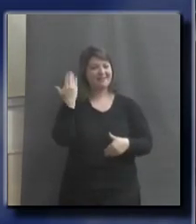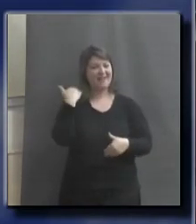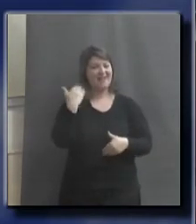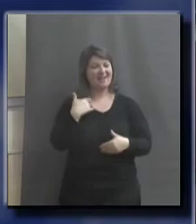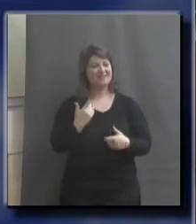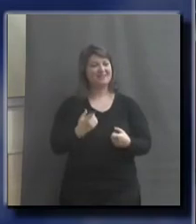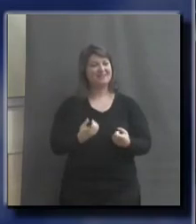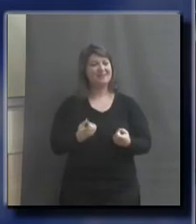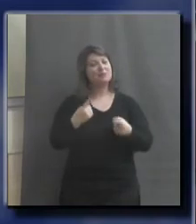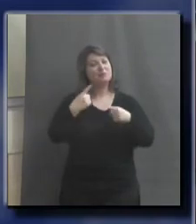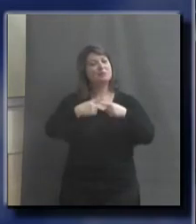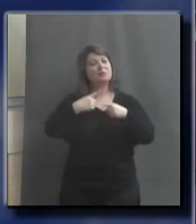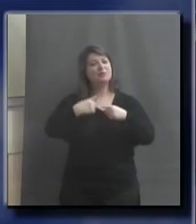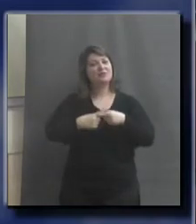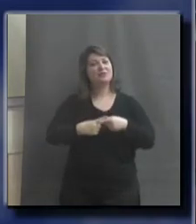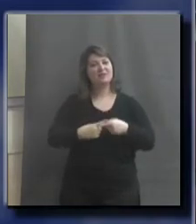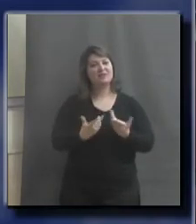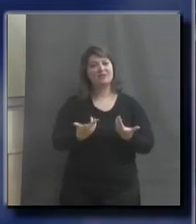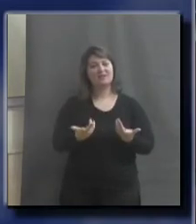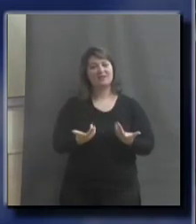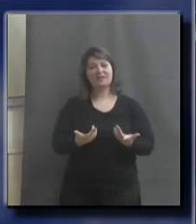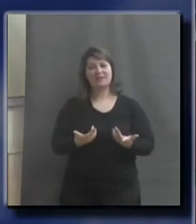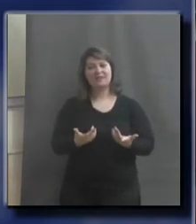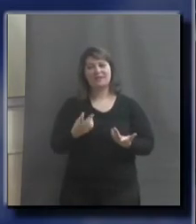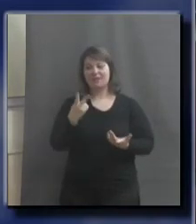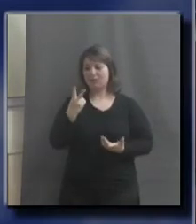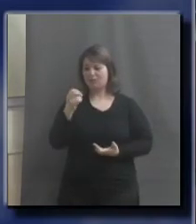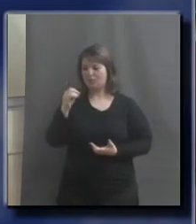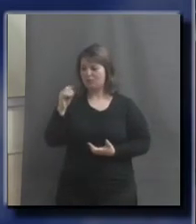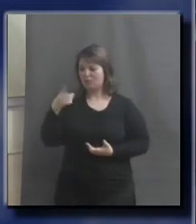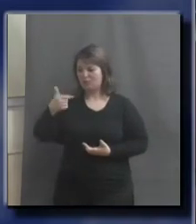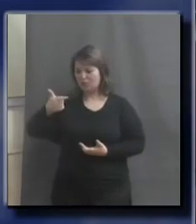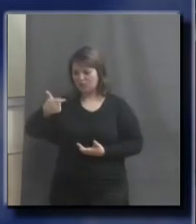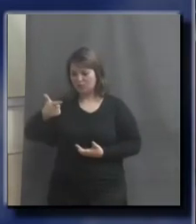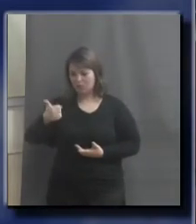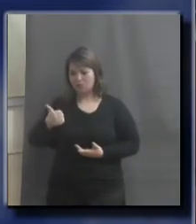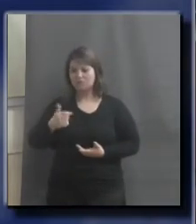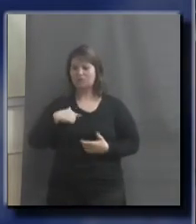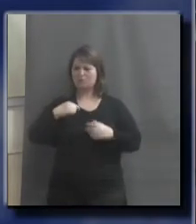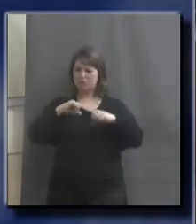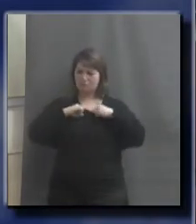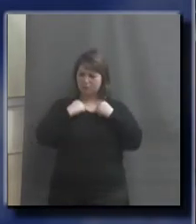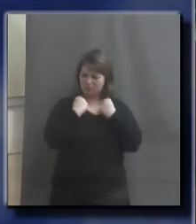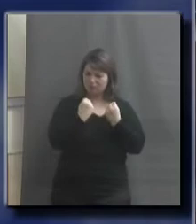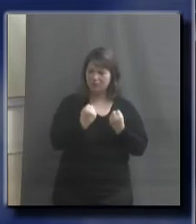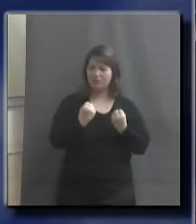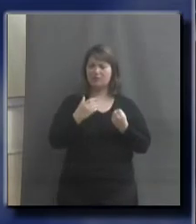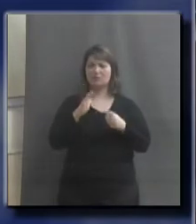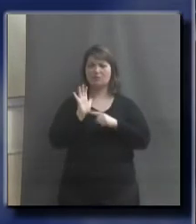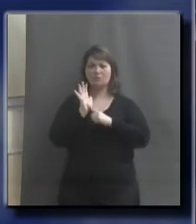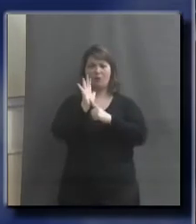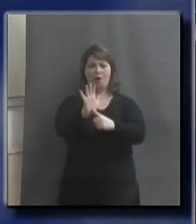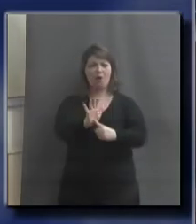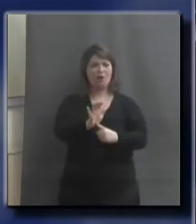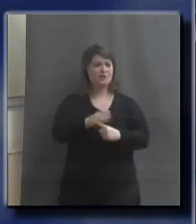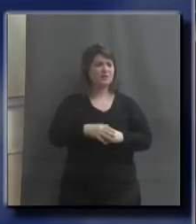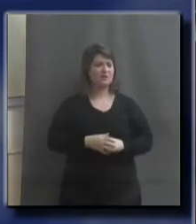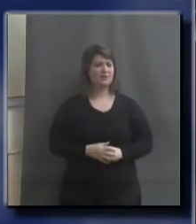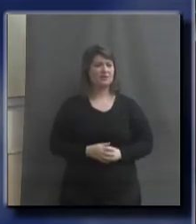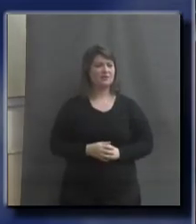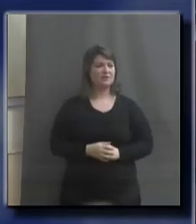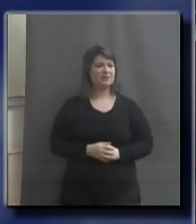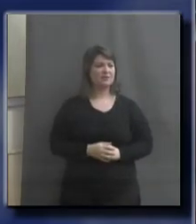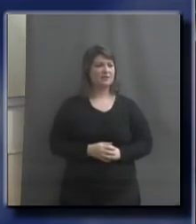isso, porque a Mostra de 2012 fazia esse esforço de... A Mostra para mostrar é legal, né? A Mostra fazia esse esforço